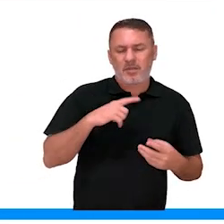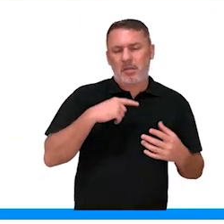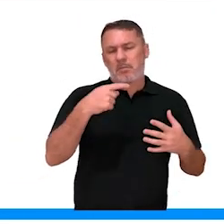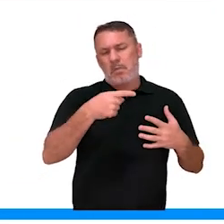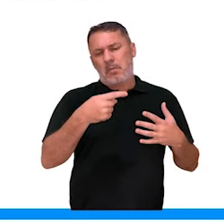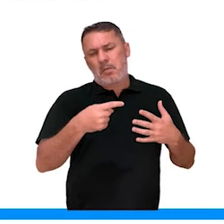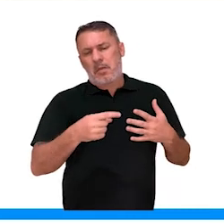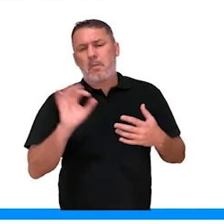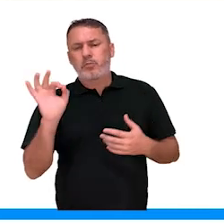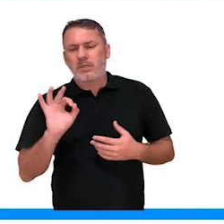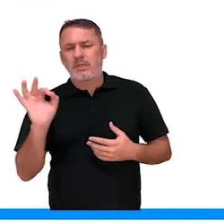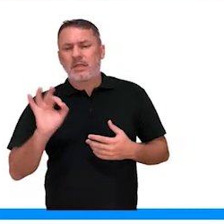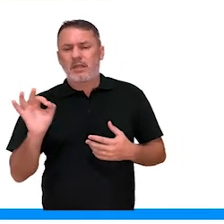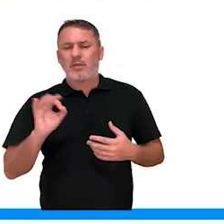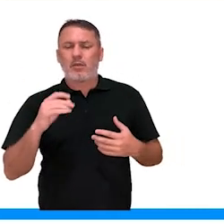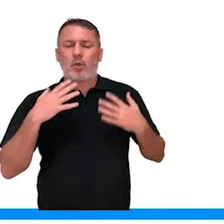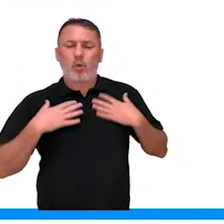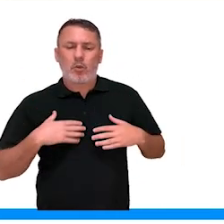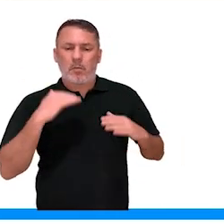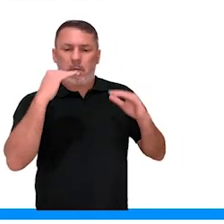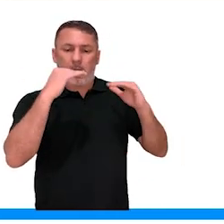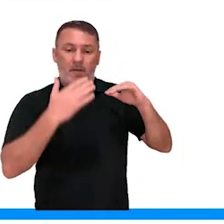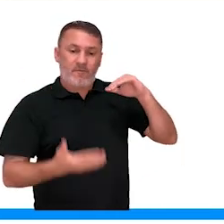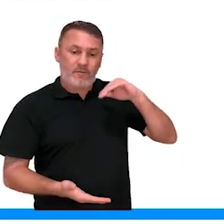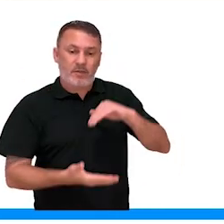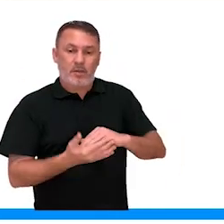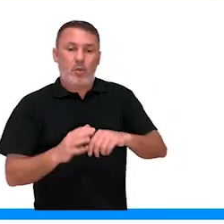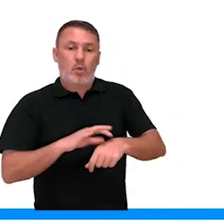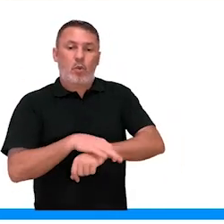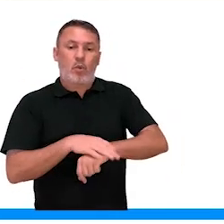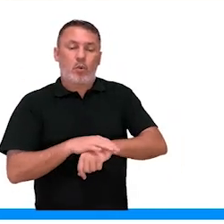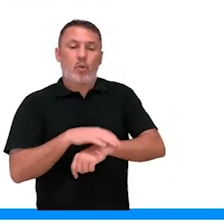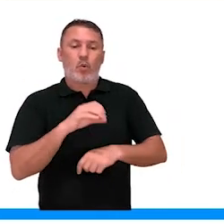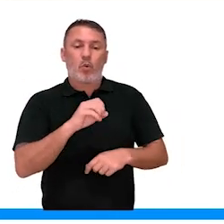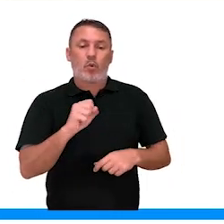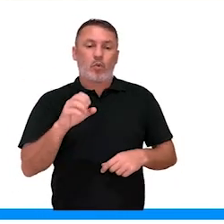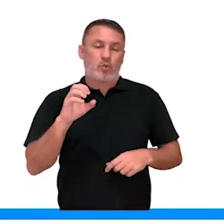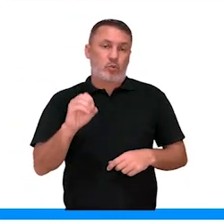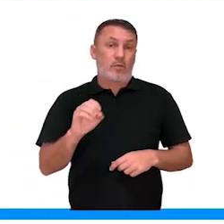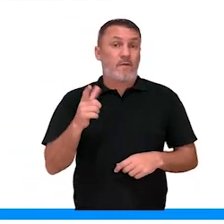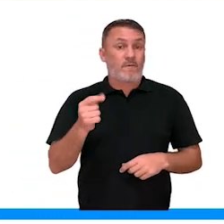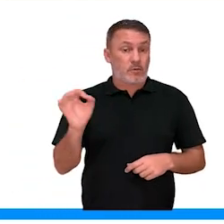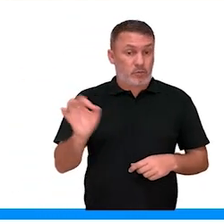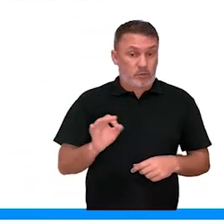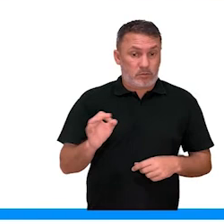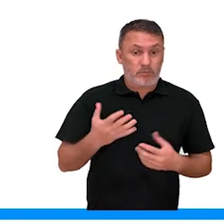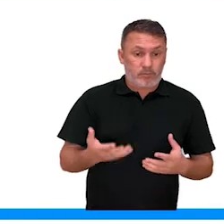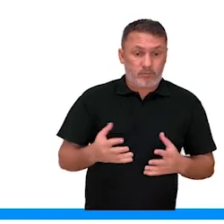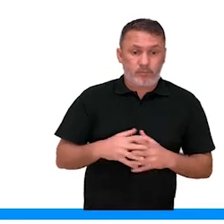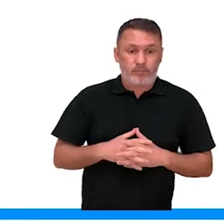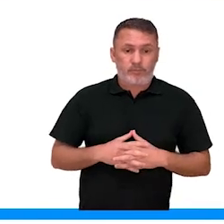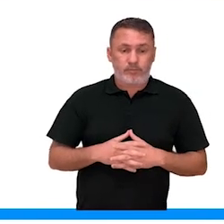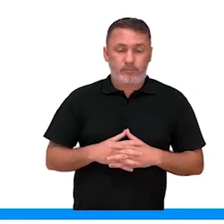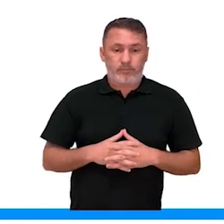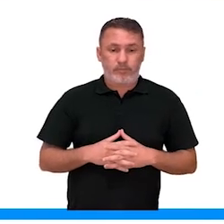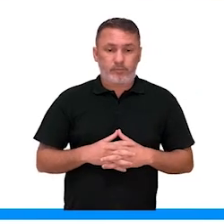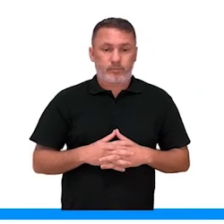aí a gente tem uma tabela mostrando até os ossos que correspondem a 20%.